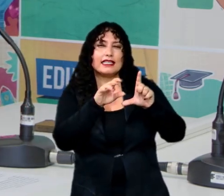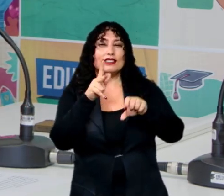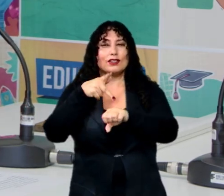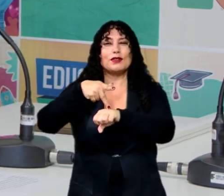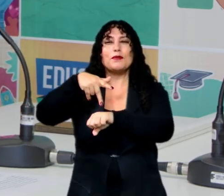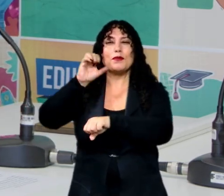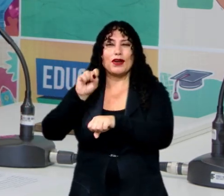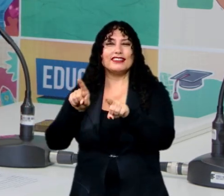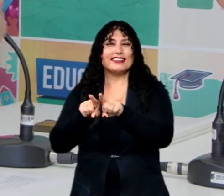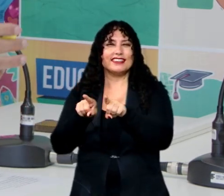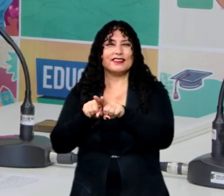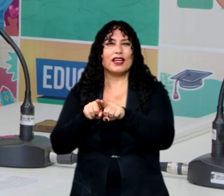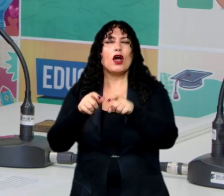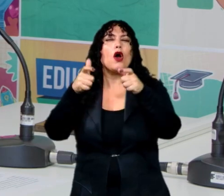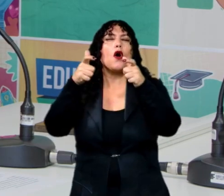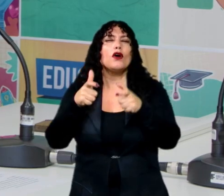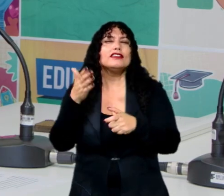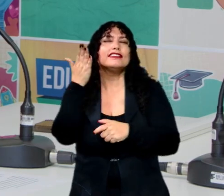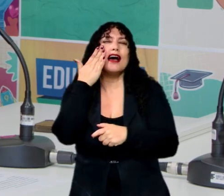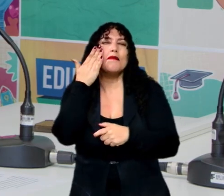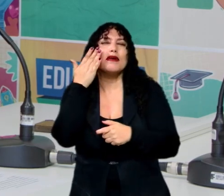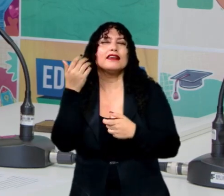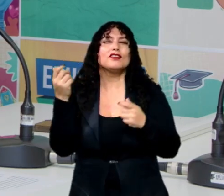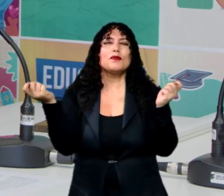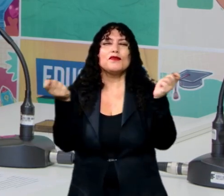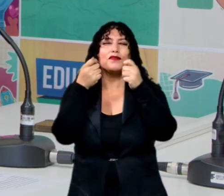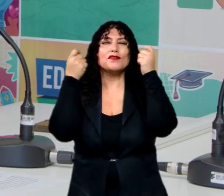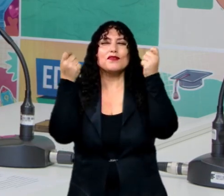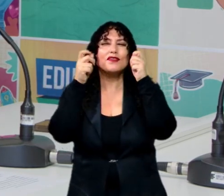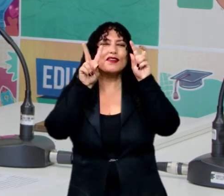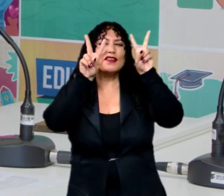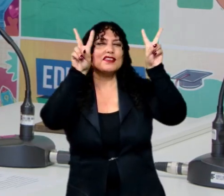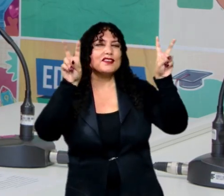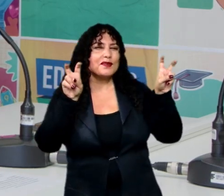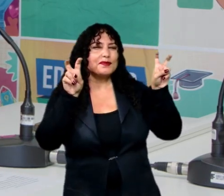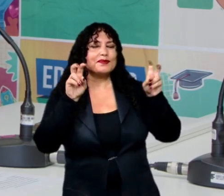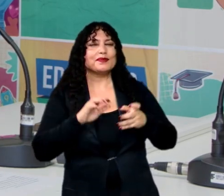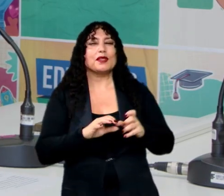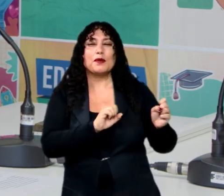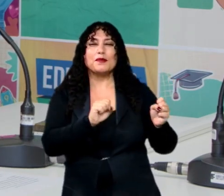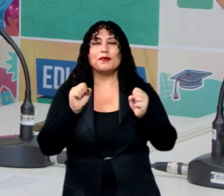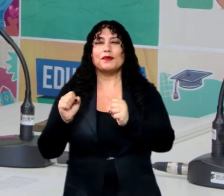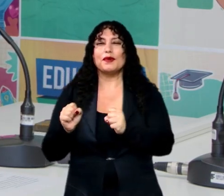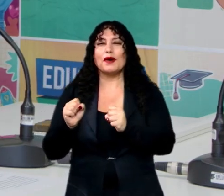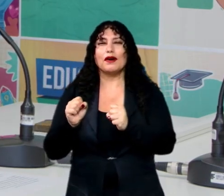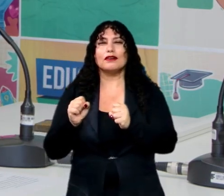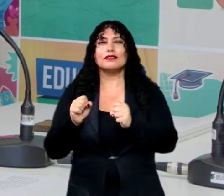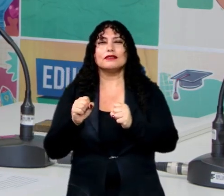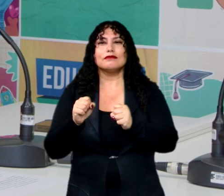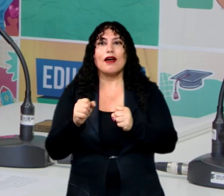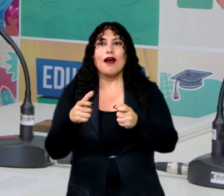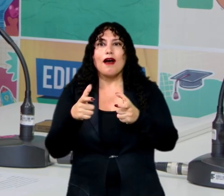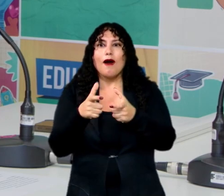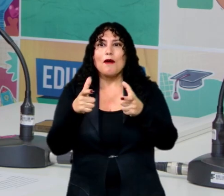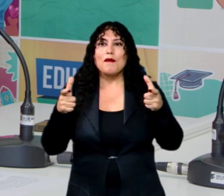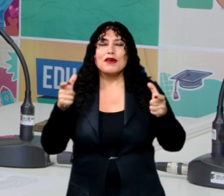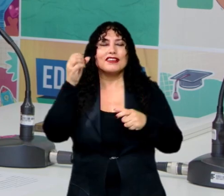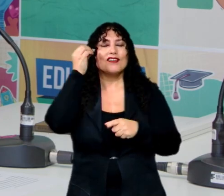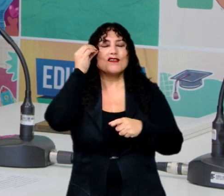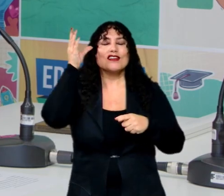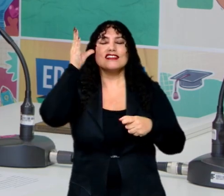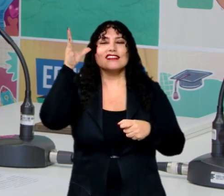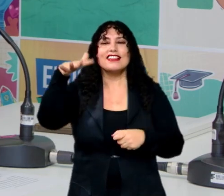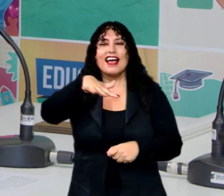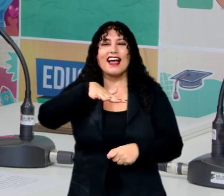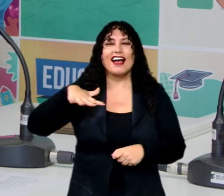também. Mas onde eu fico sabendo sobre o festival, para que eu possa expandir o meu conhecimento sobre a área,